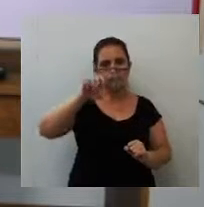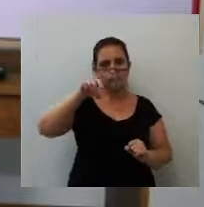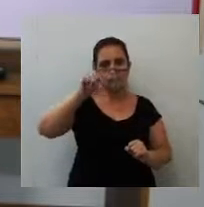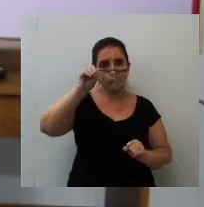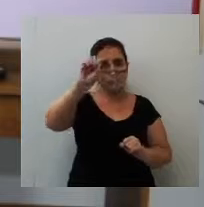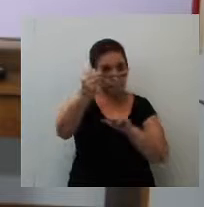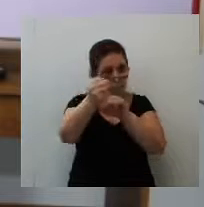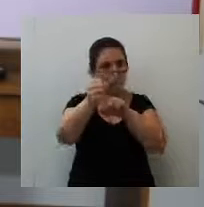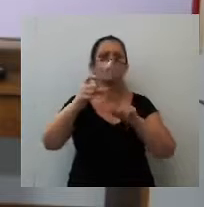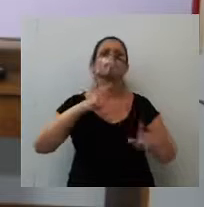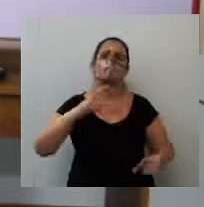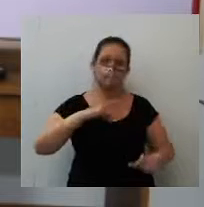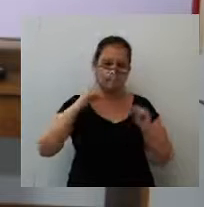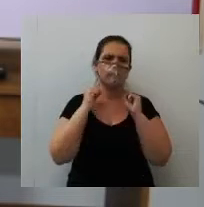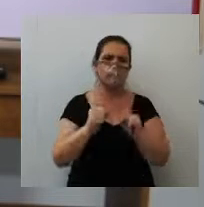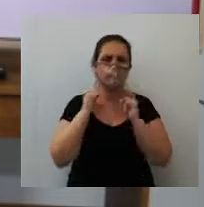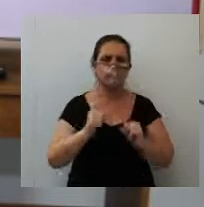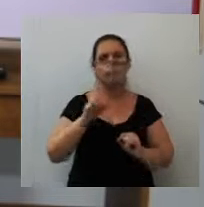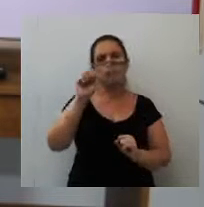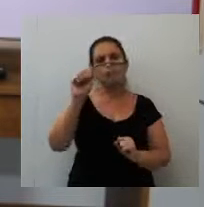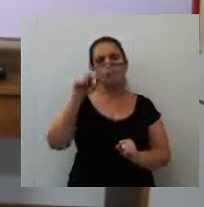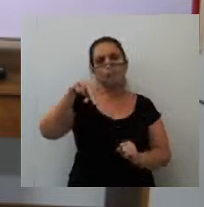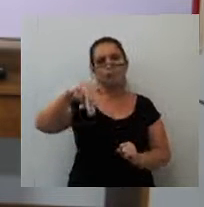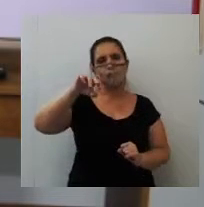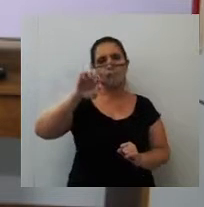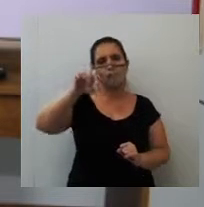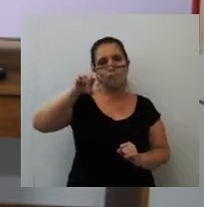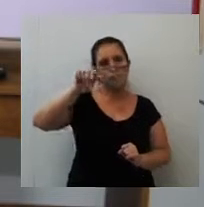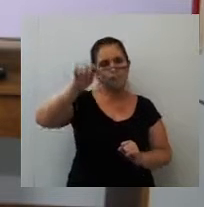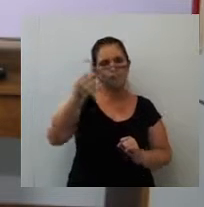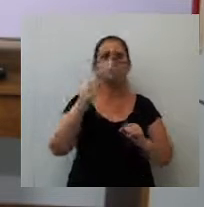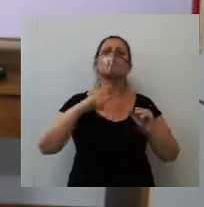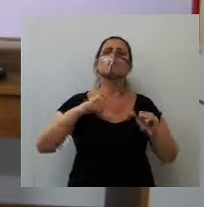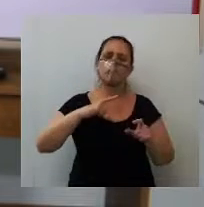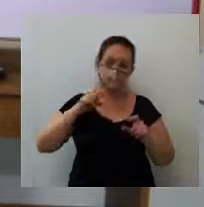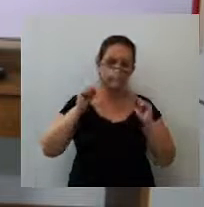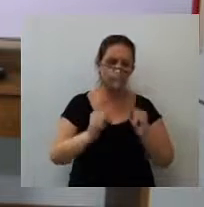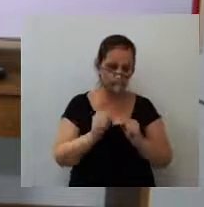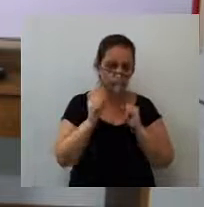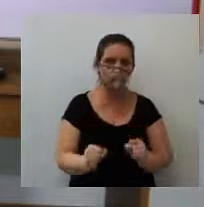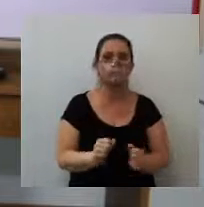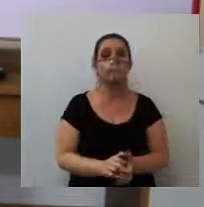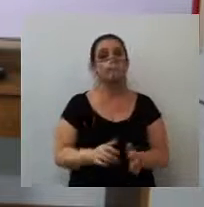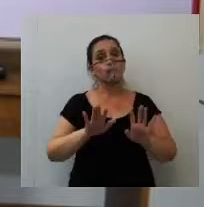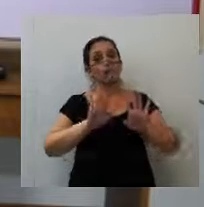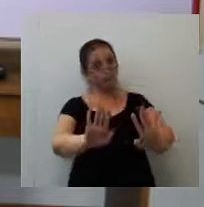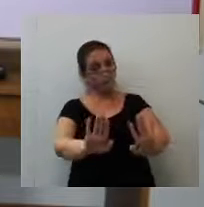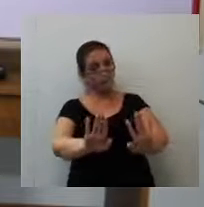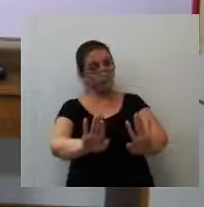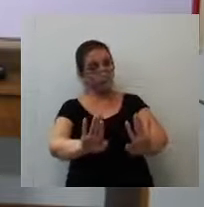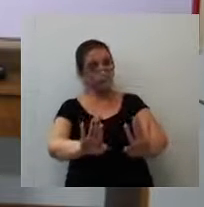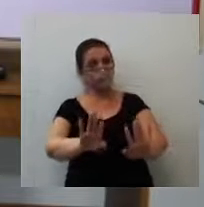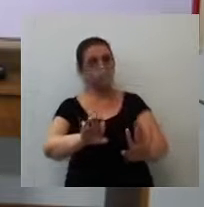também existe e anexa também existe agora a partir do momento que eu